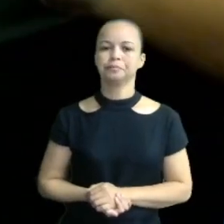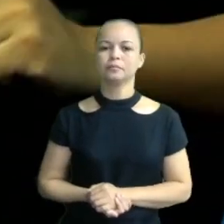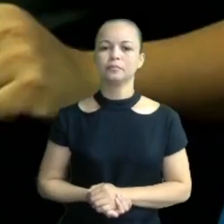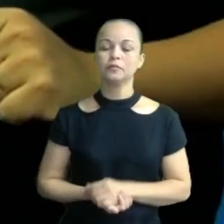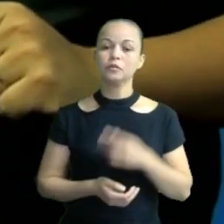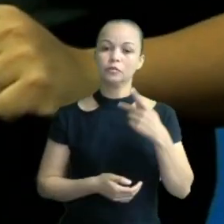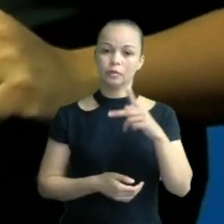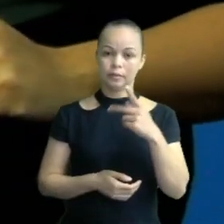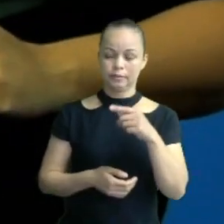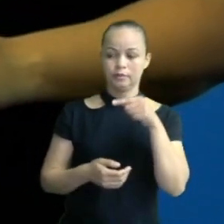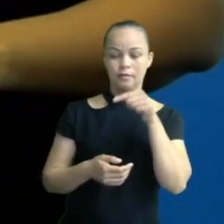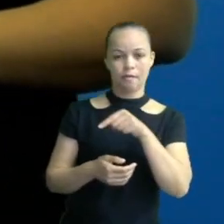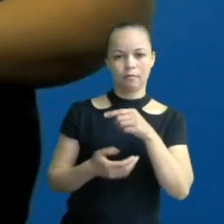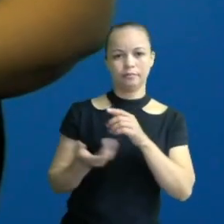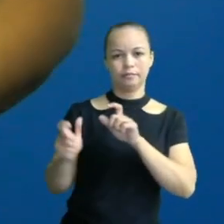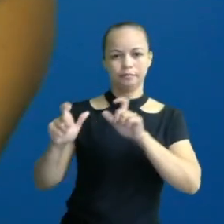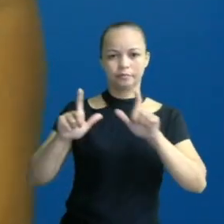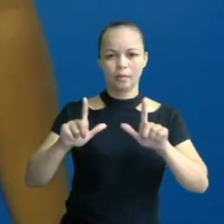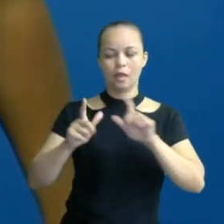justamente nesses casos. Tá bom, gente?